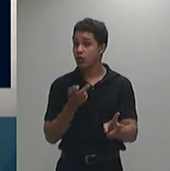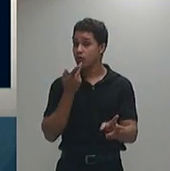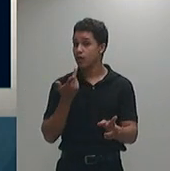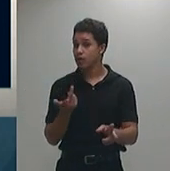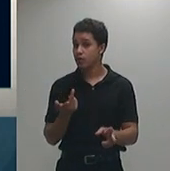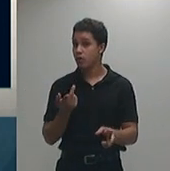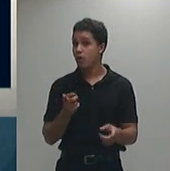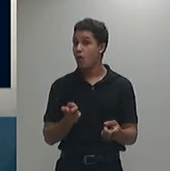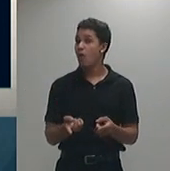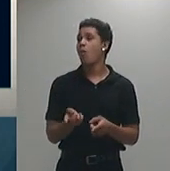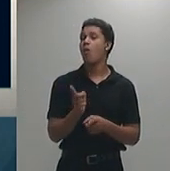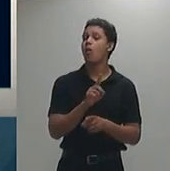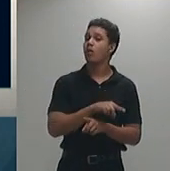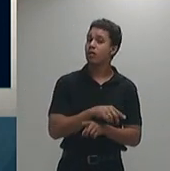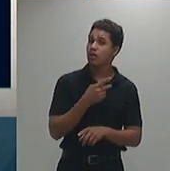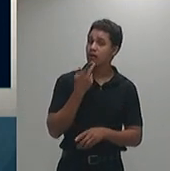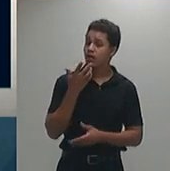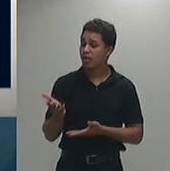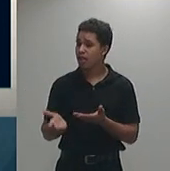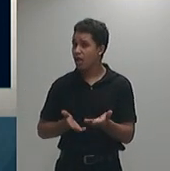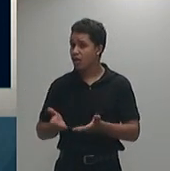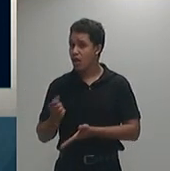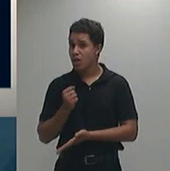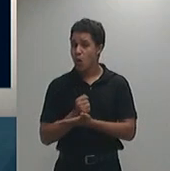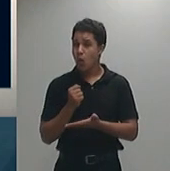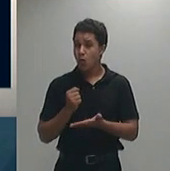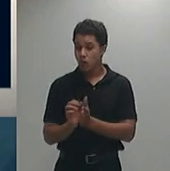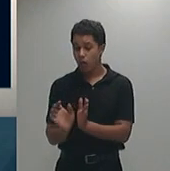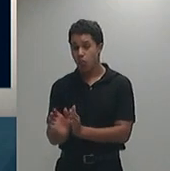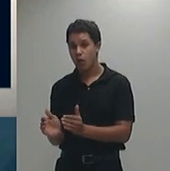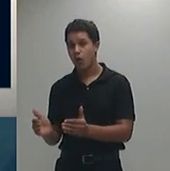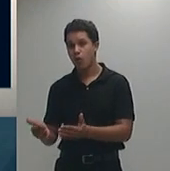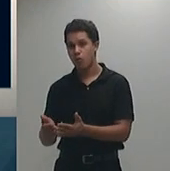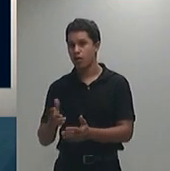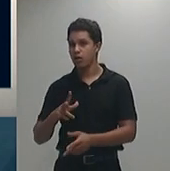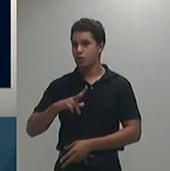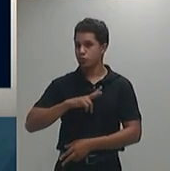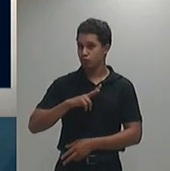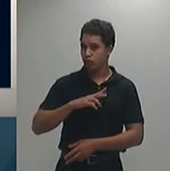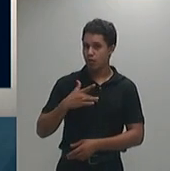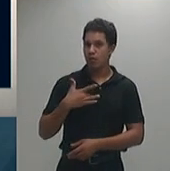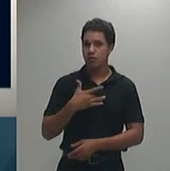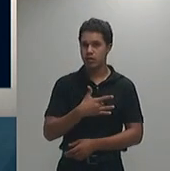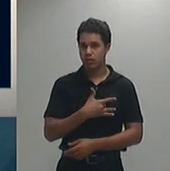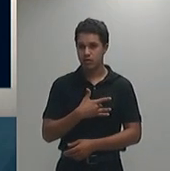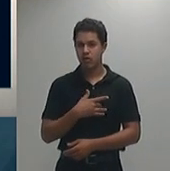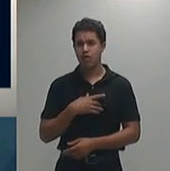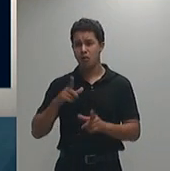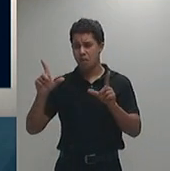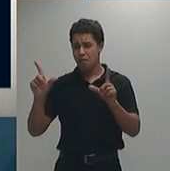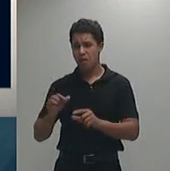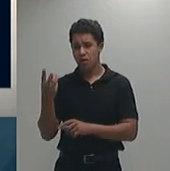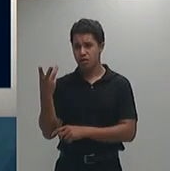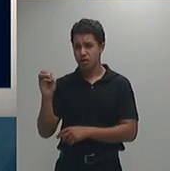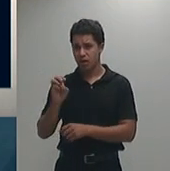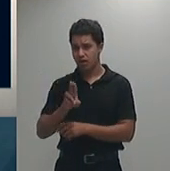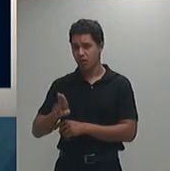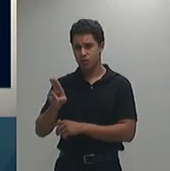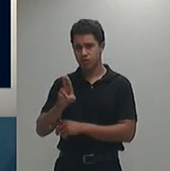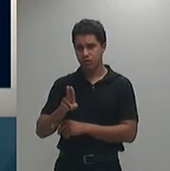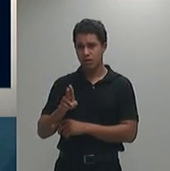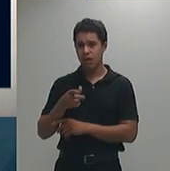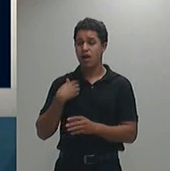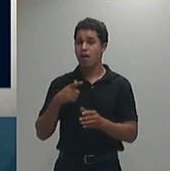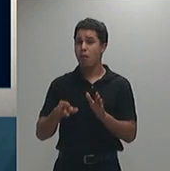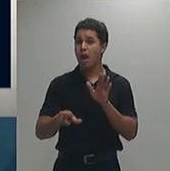outro lado em se tratando de contratos coletivos de plano de saúde com menos de 30 usuários a incidência da legislação